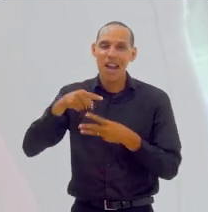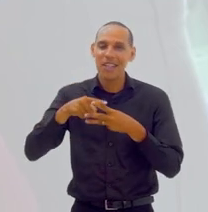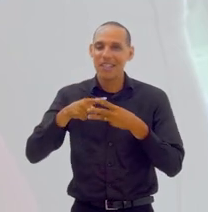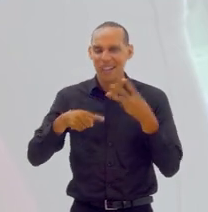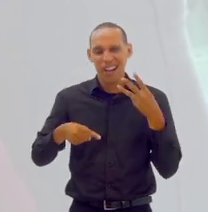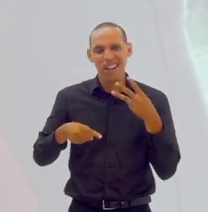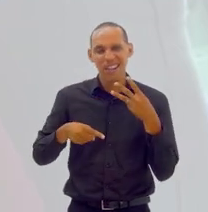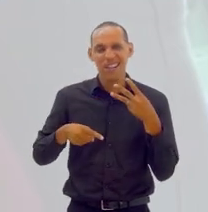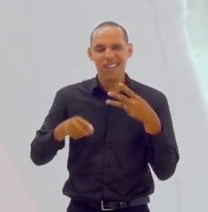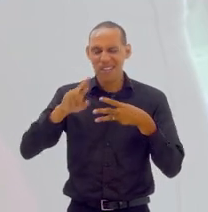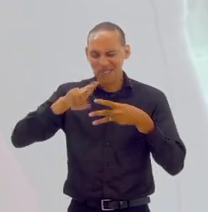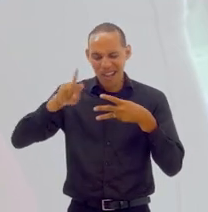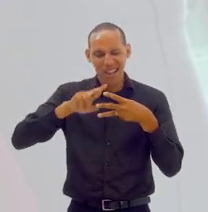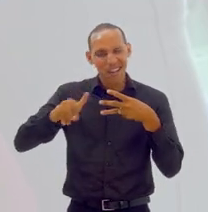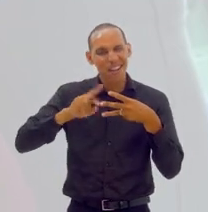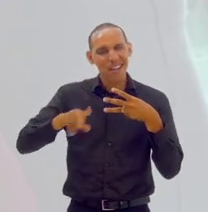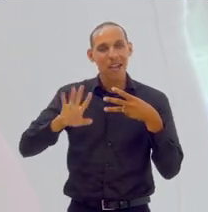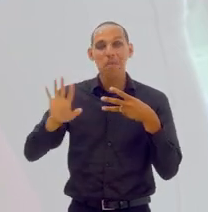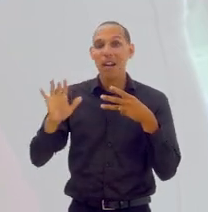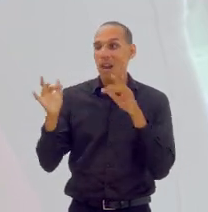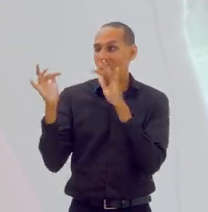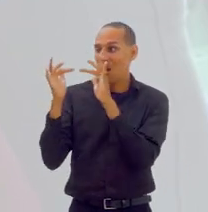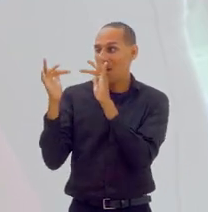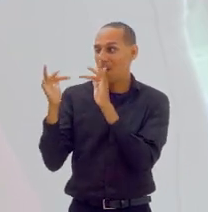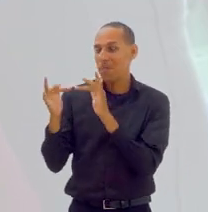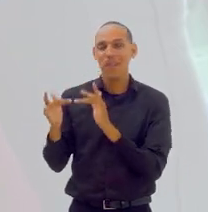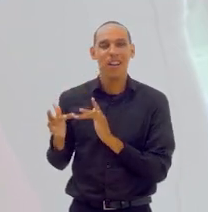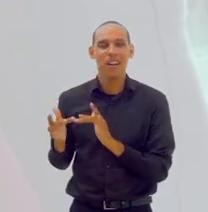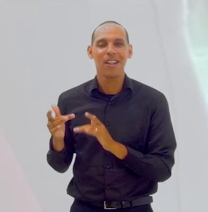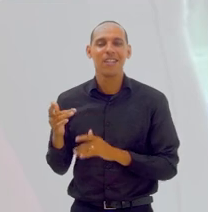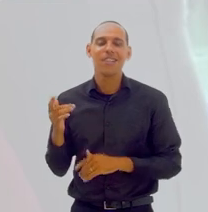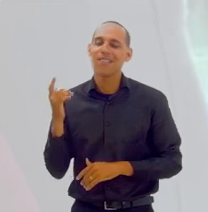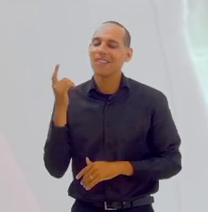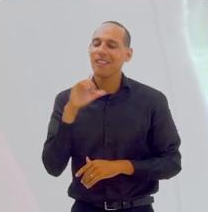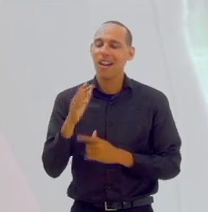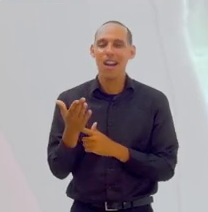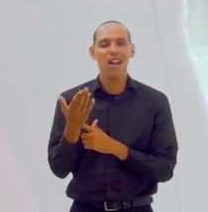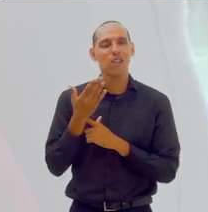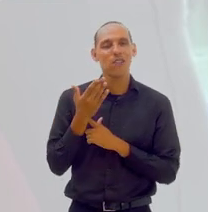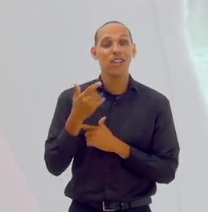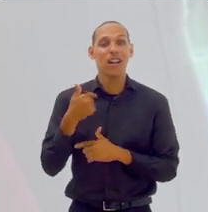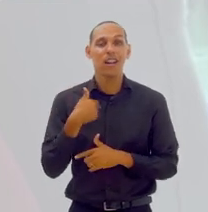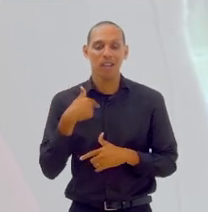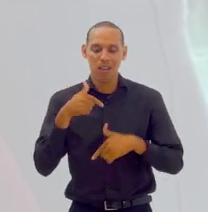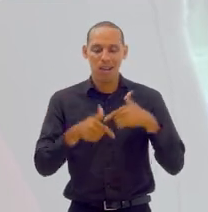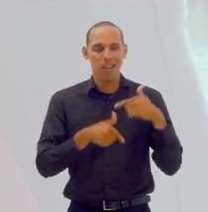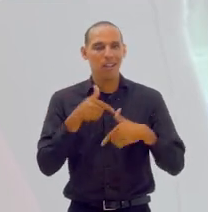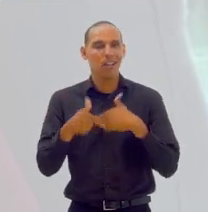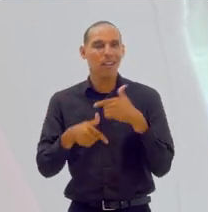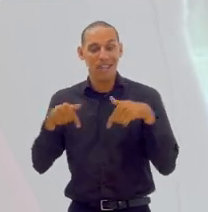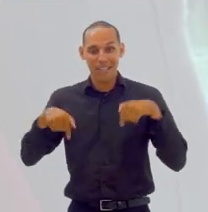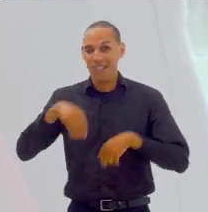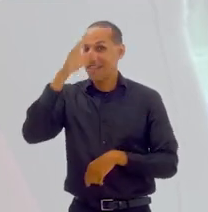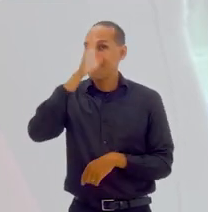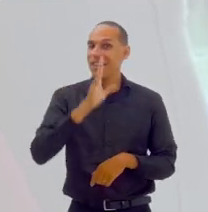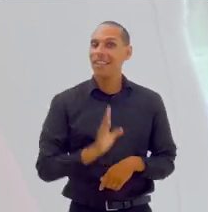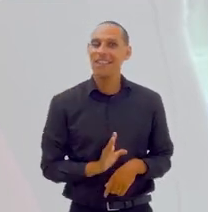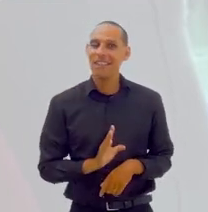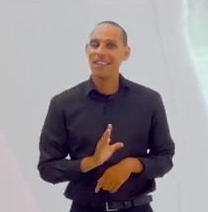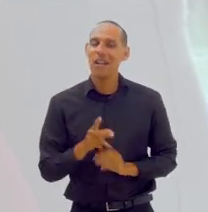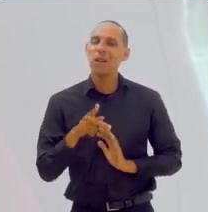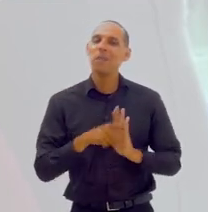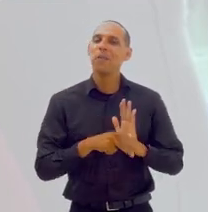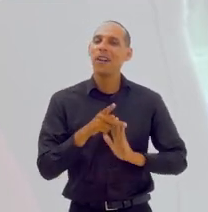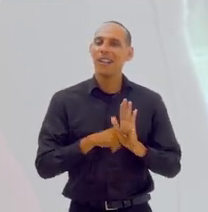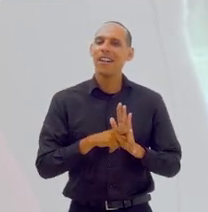os povos tão díspares, foram essenciais para que eu pudesse trabalhar aqui no Brasil